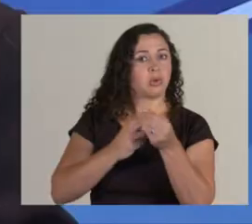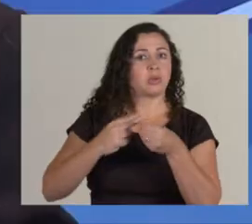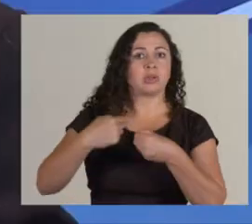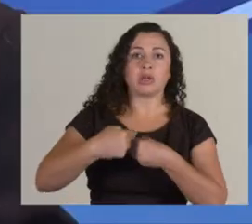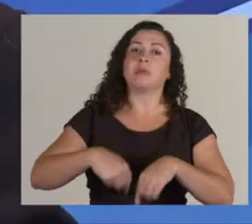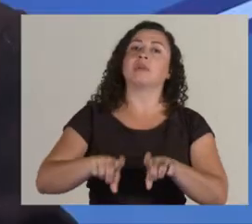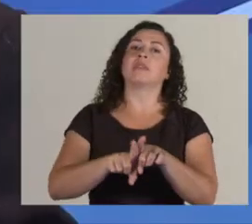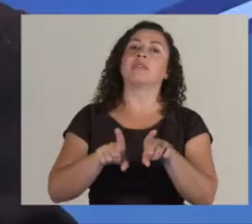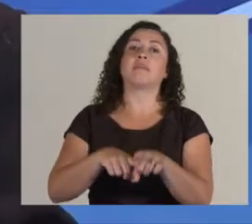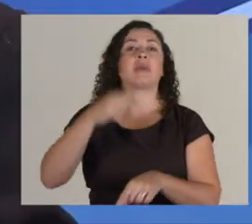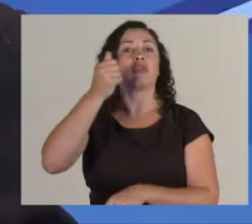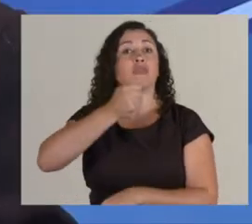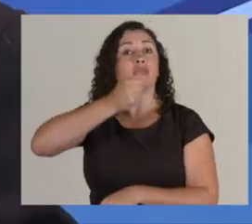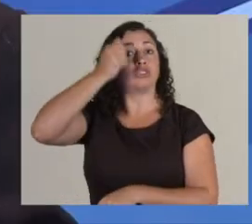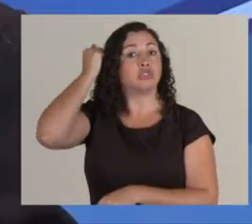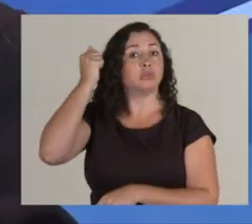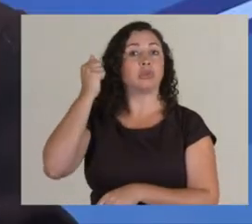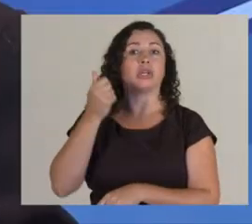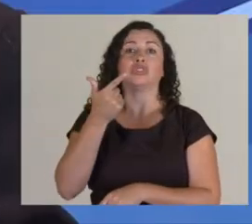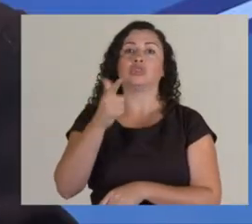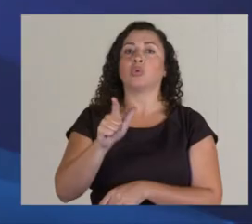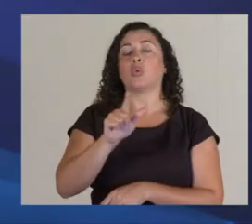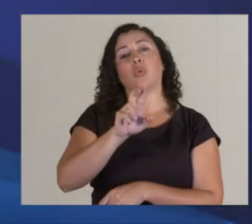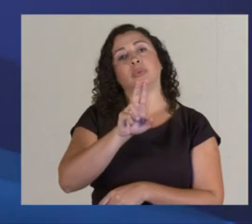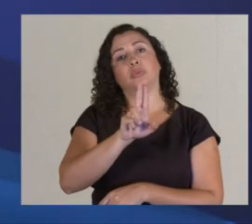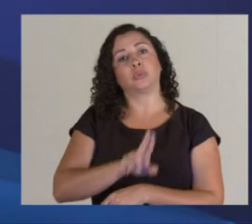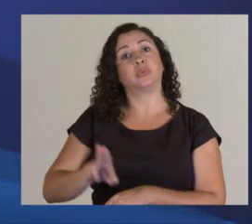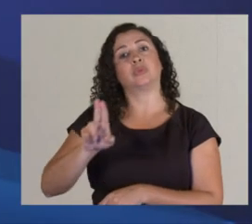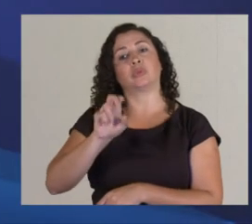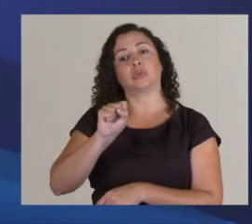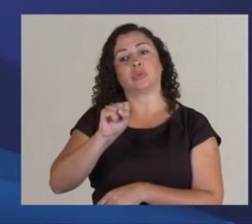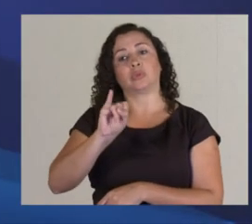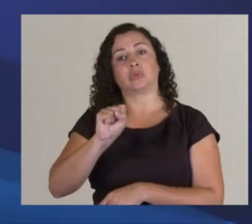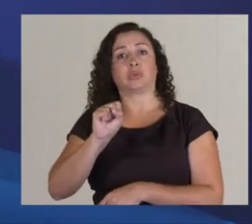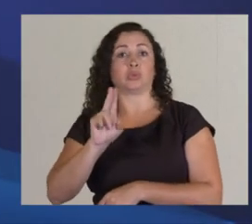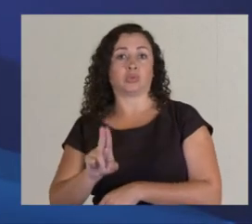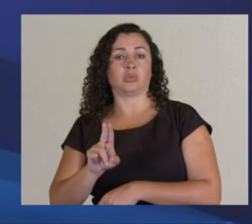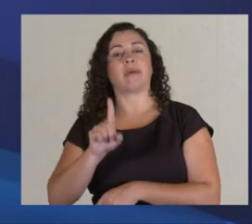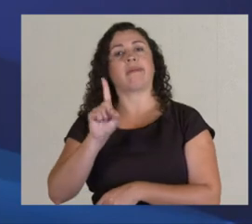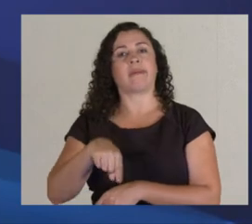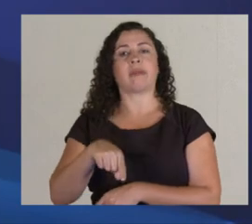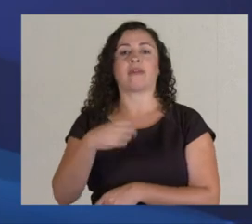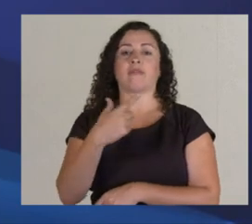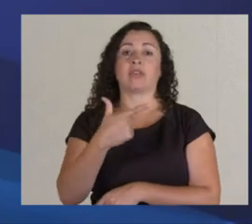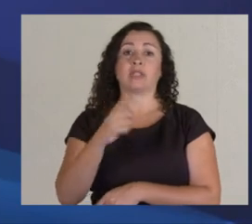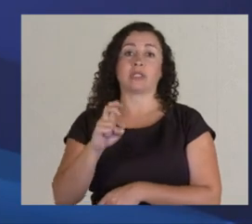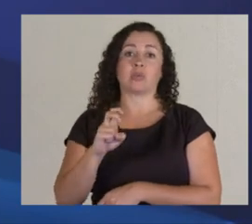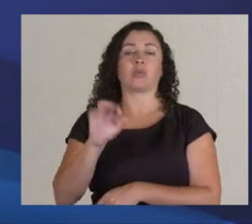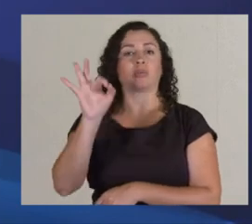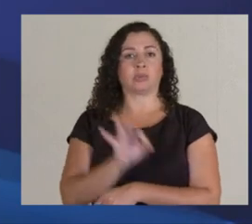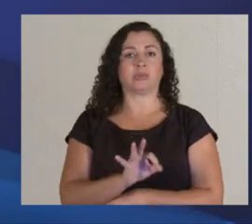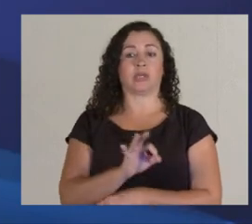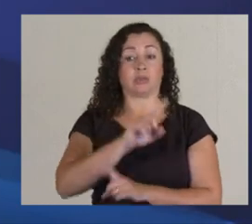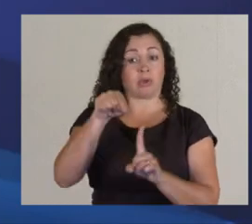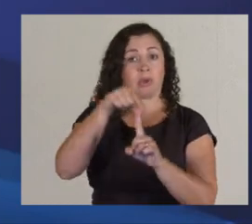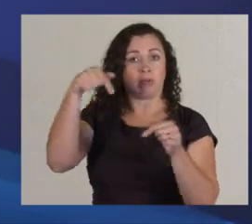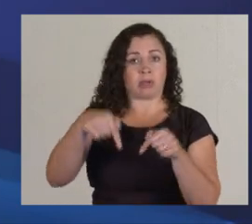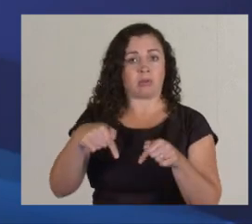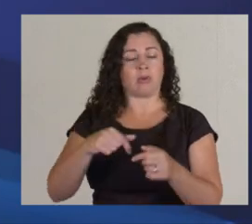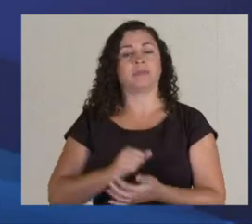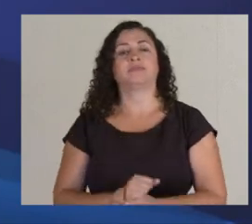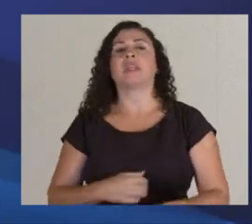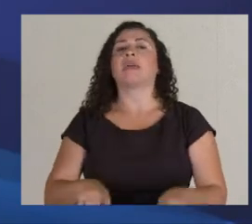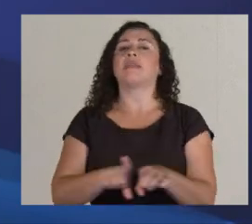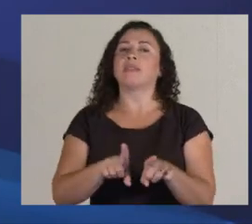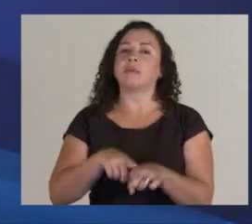e o vestibular e as vagas do SISU, de 25% como meta para este ano, e também